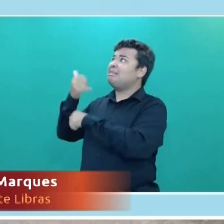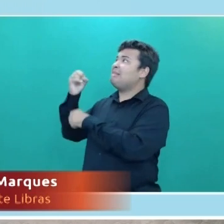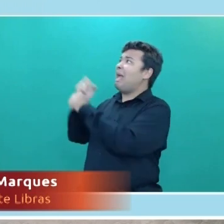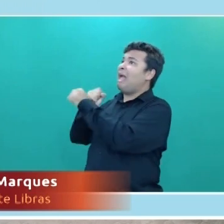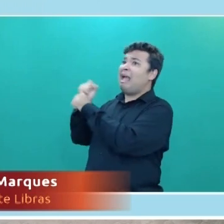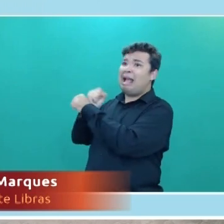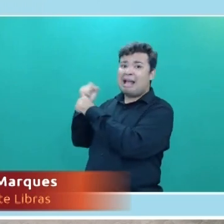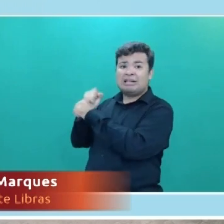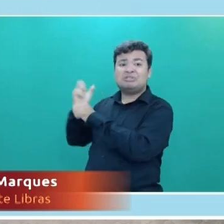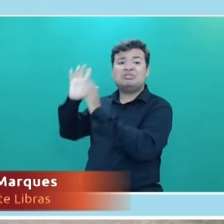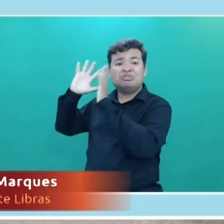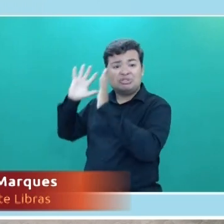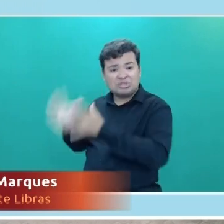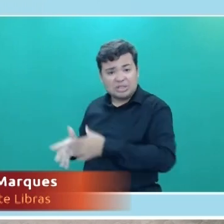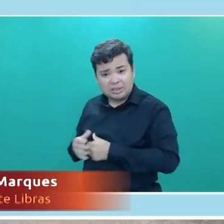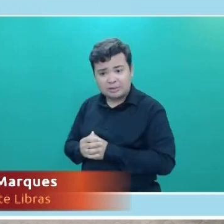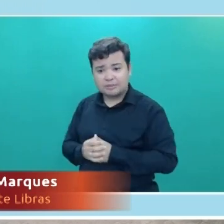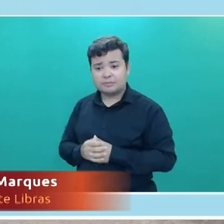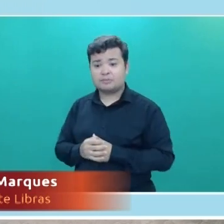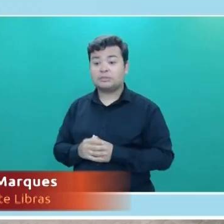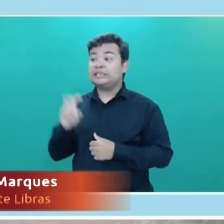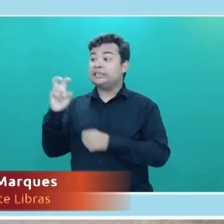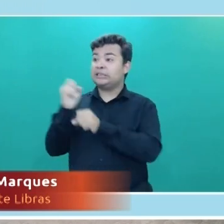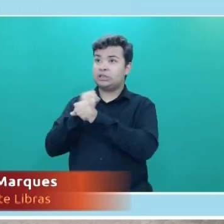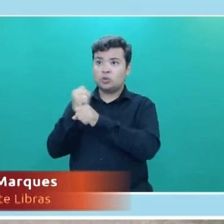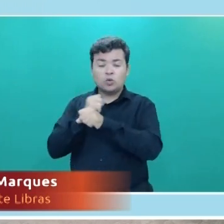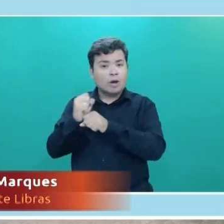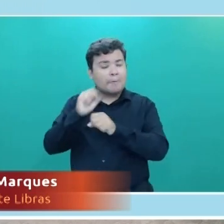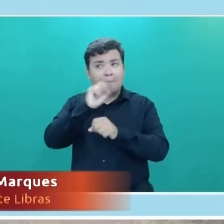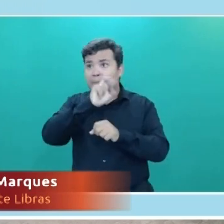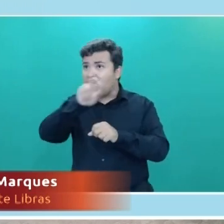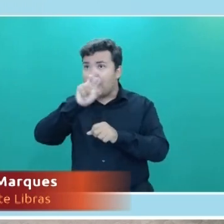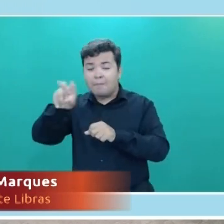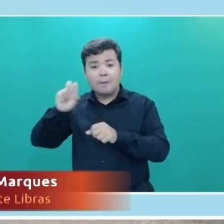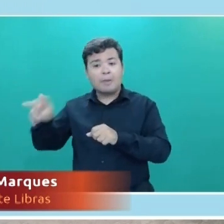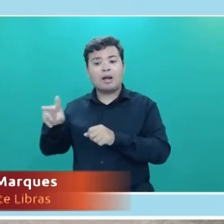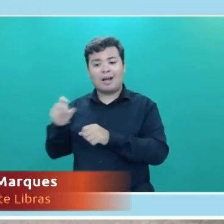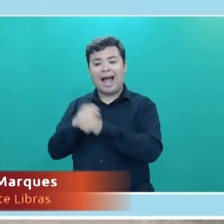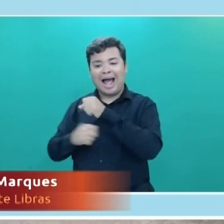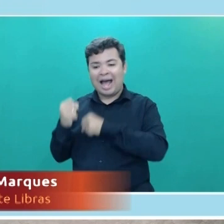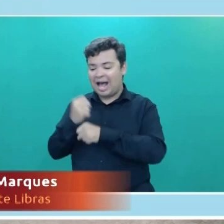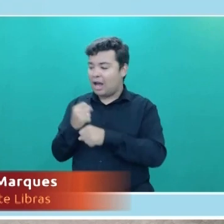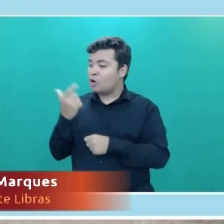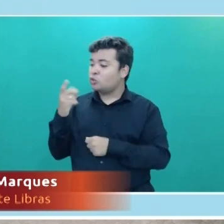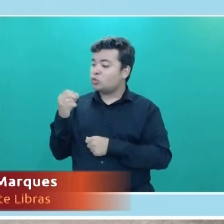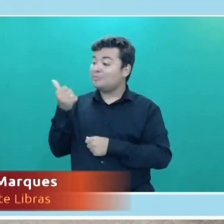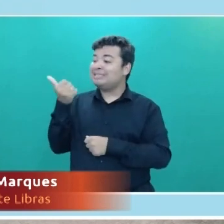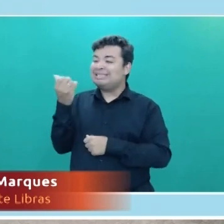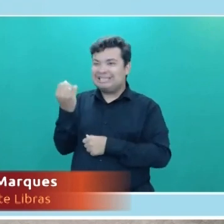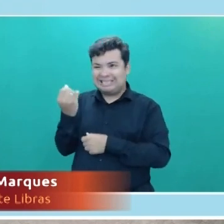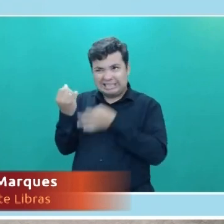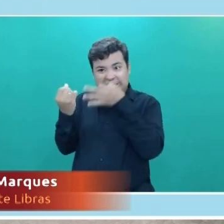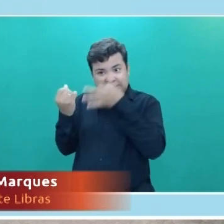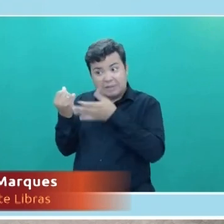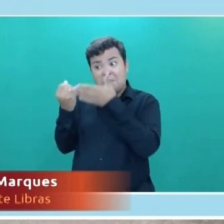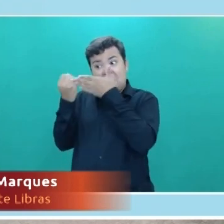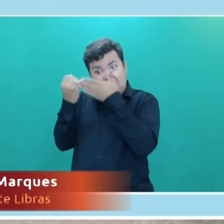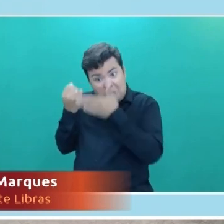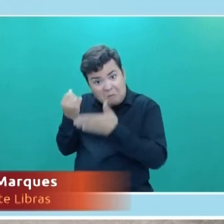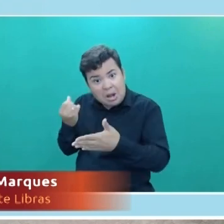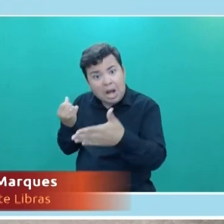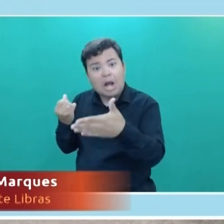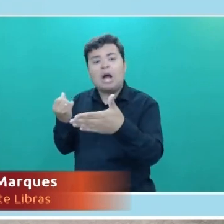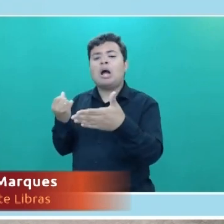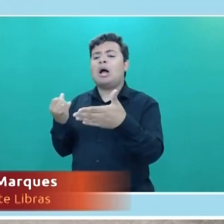tá? 5 anos com muito mais frequência, de 2016, para ser mais exata, para cá, com muito